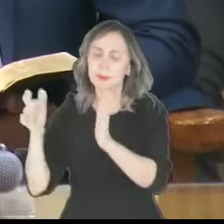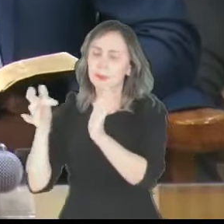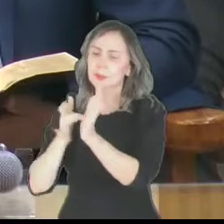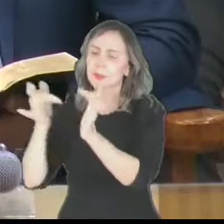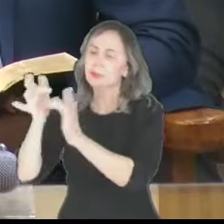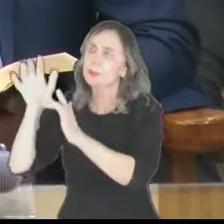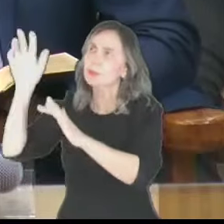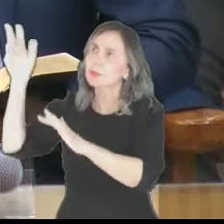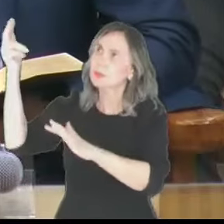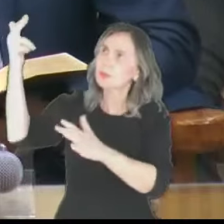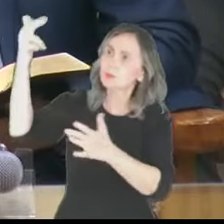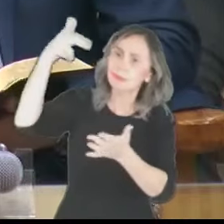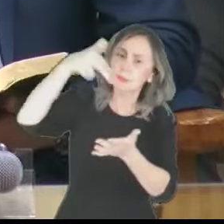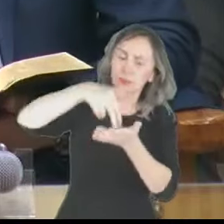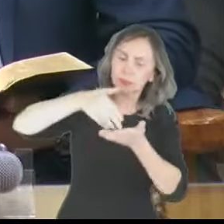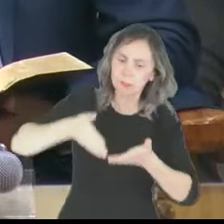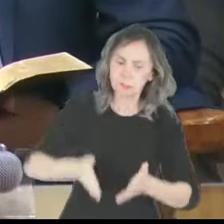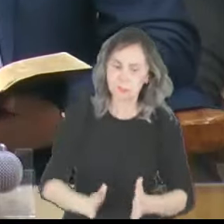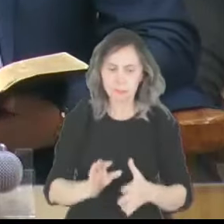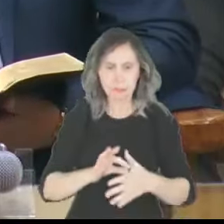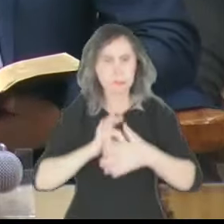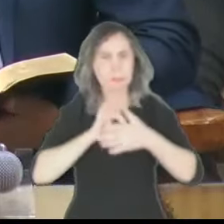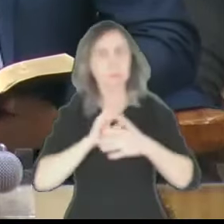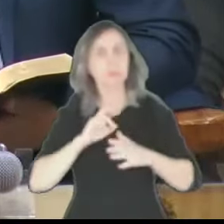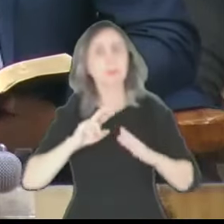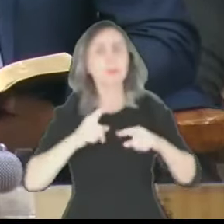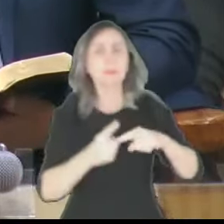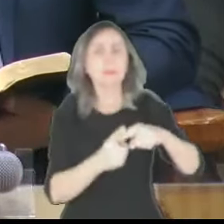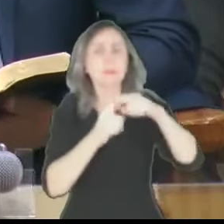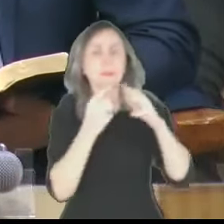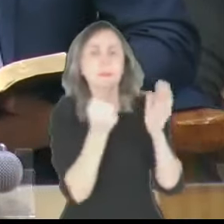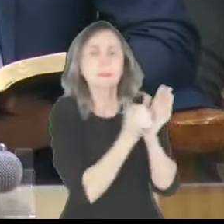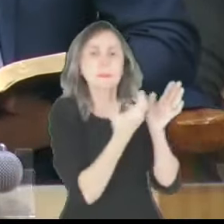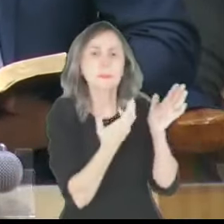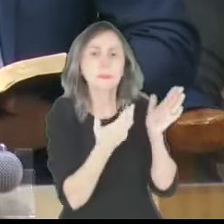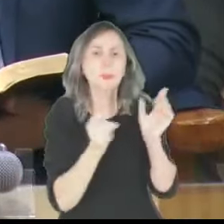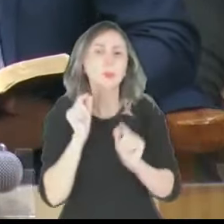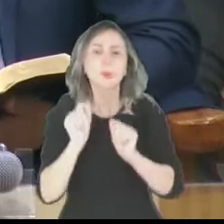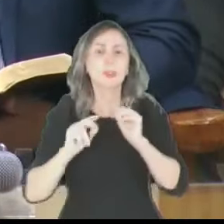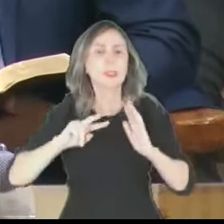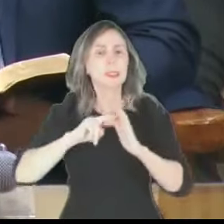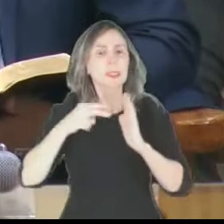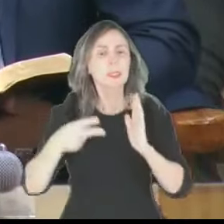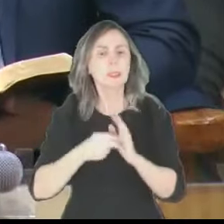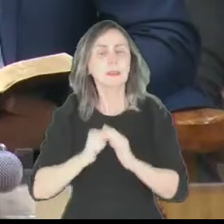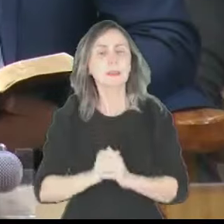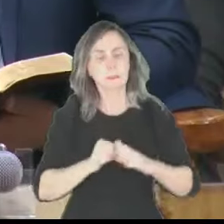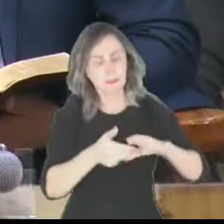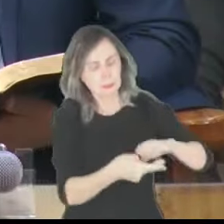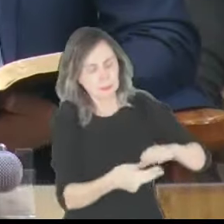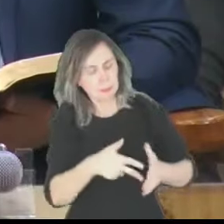Qual é o significado da crucificação? Qual é o significado da ressurreição?